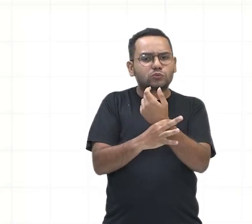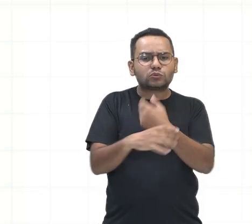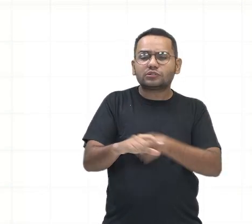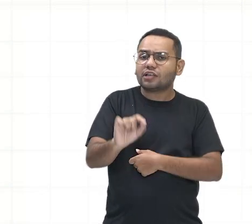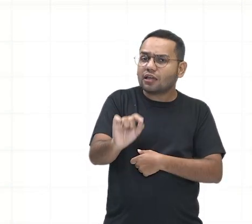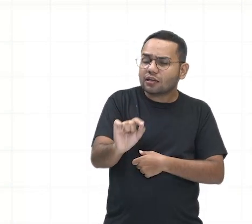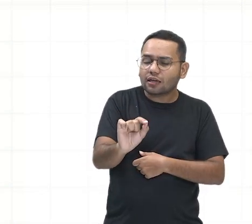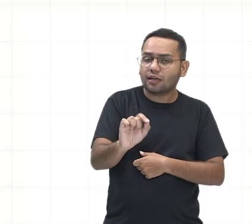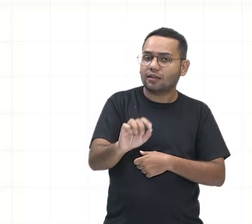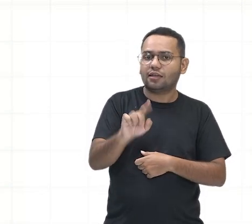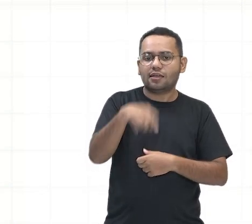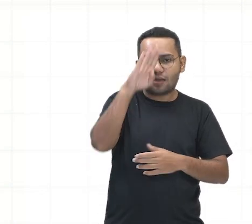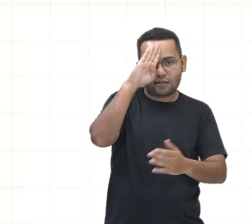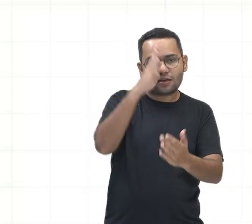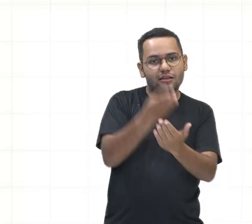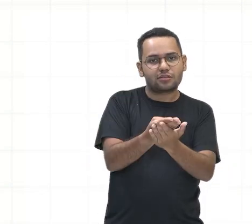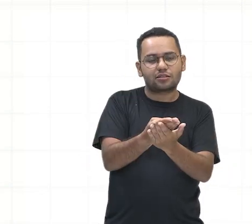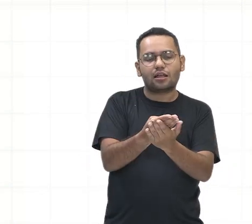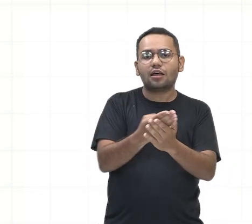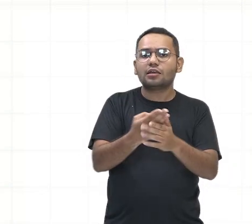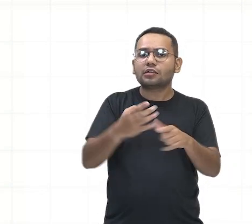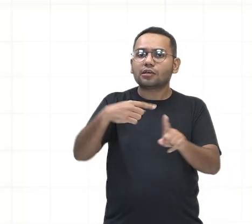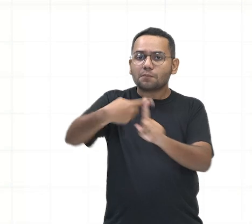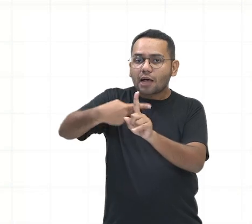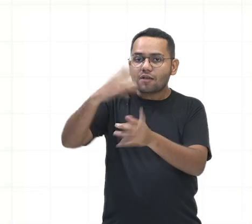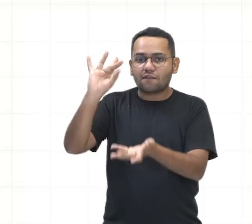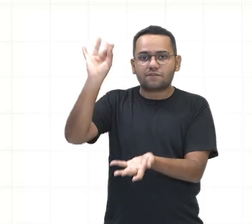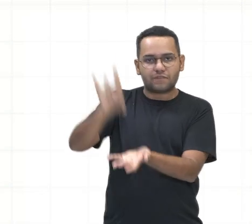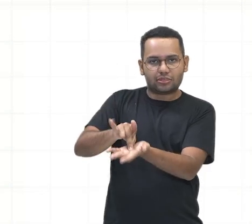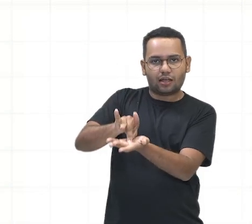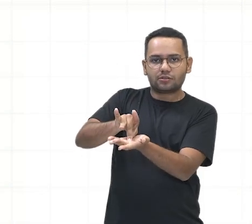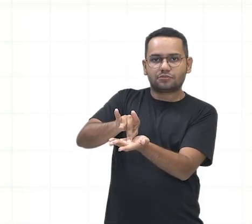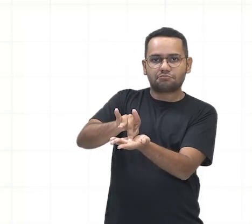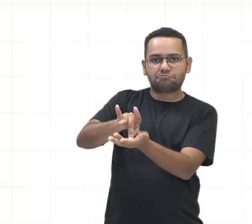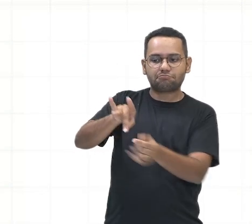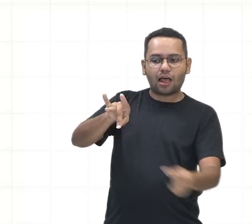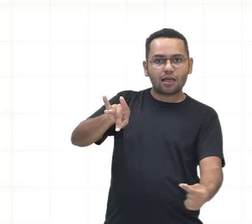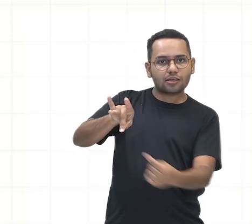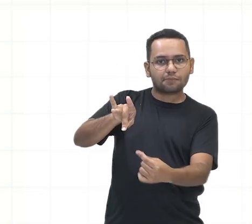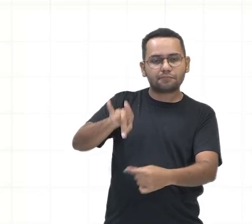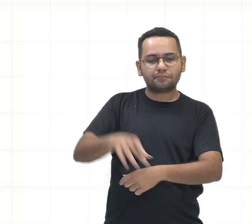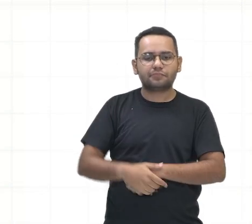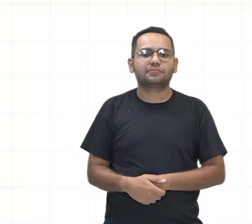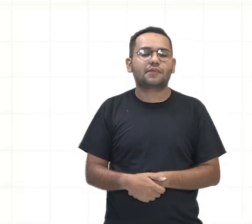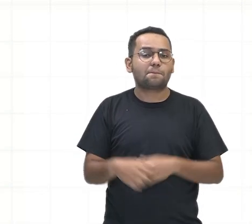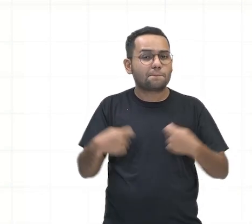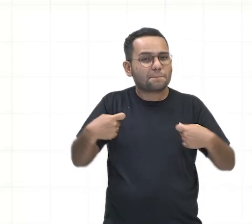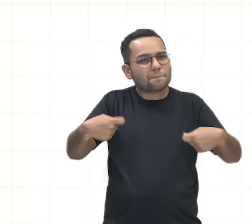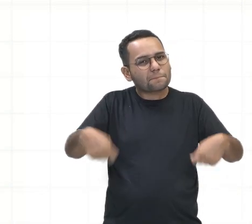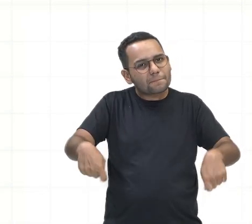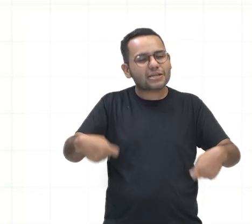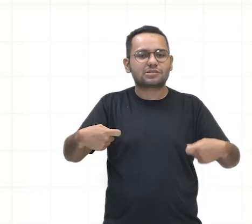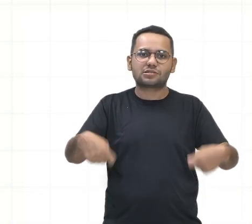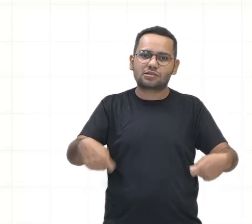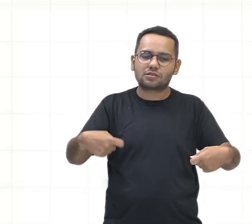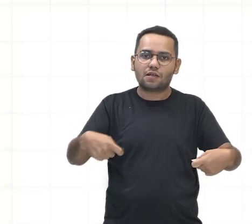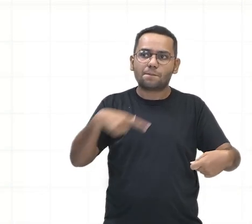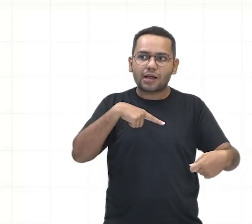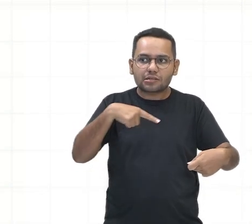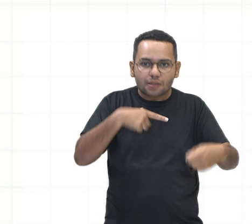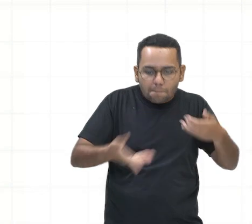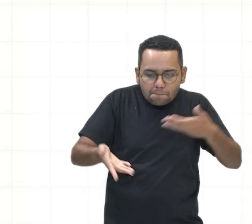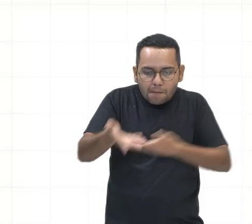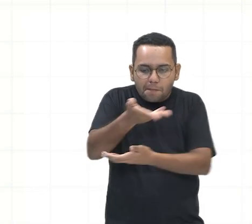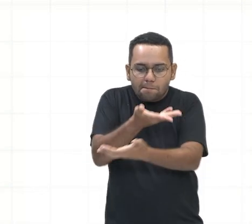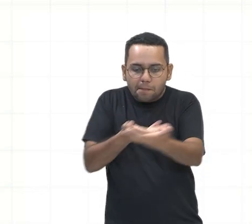seja diferente de uma religião para outra, mas a dimensão da confiança e da verdade é necessário para a construção da relação